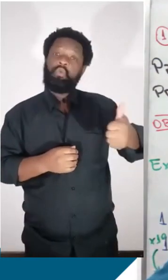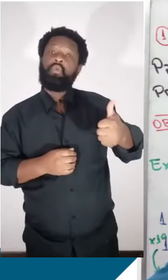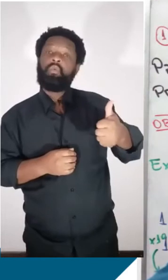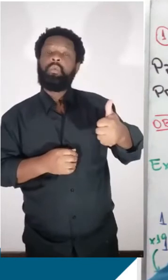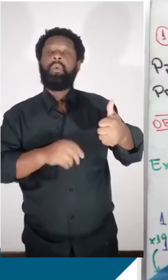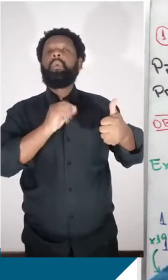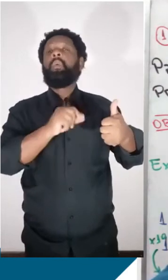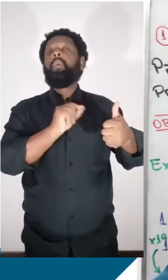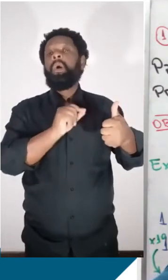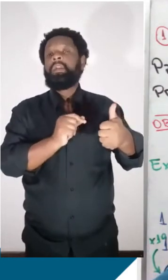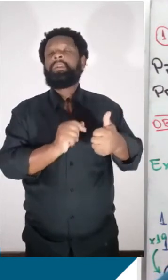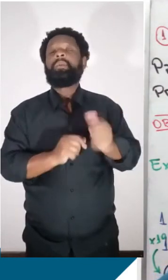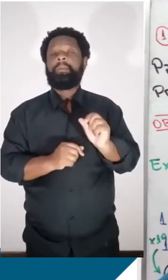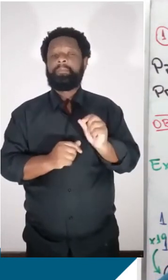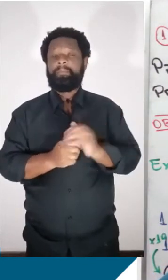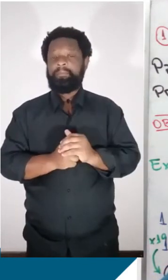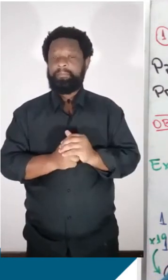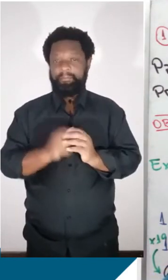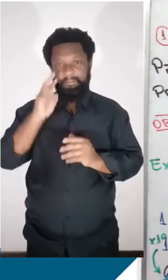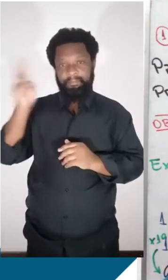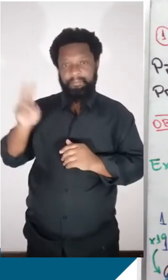x1 vai ser